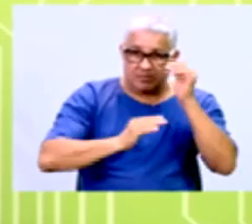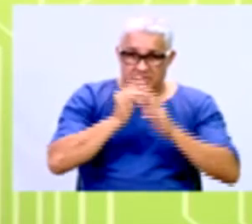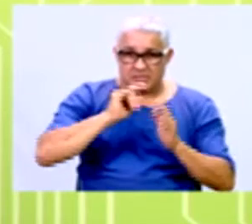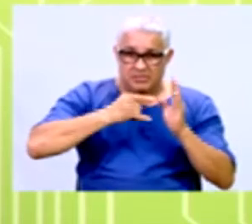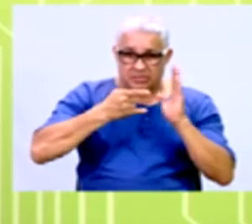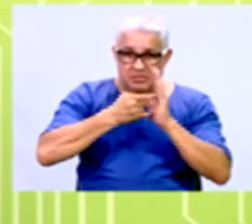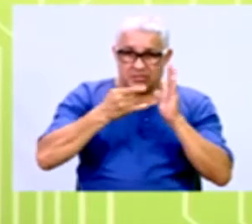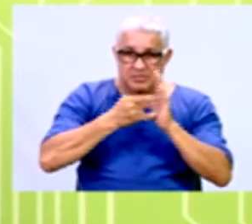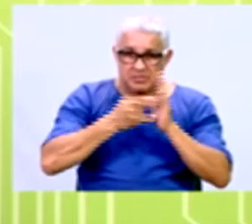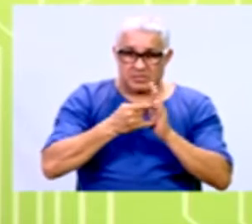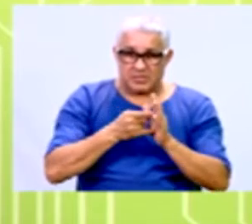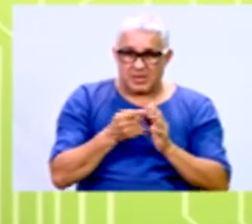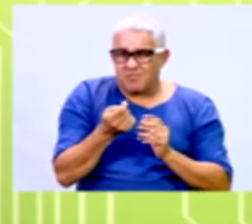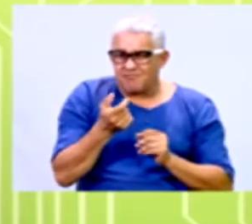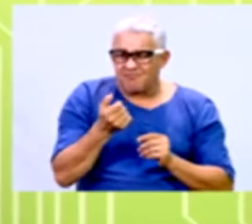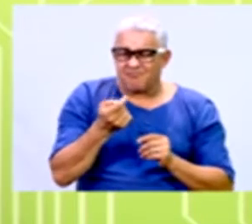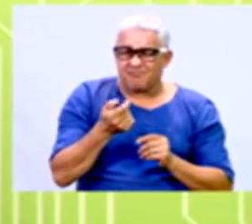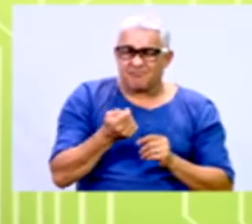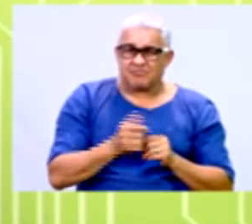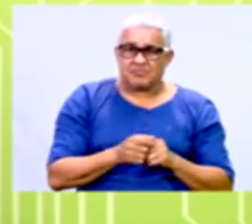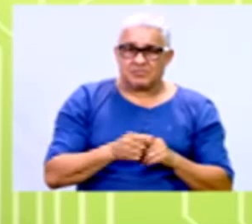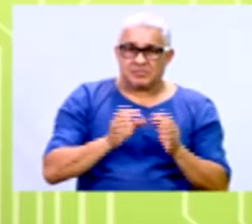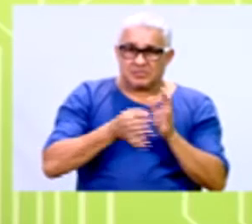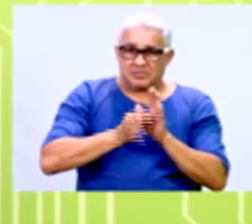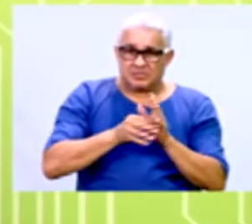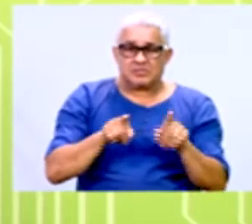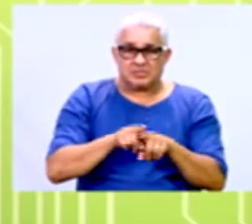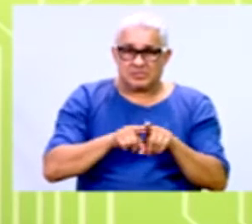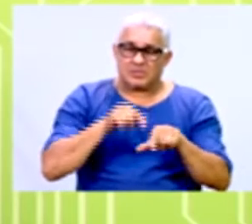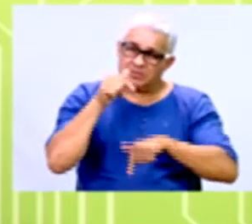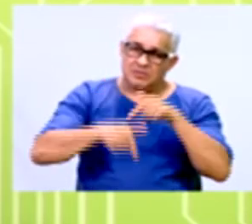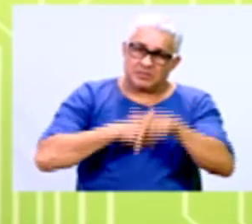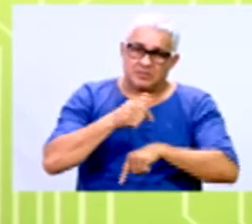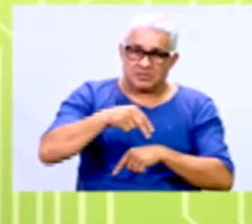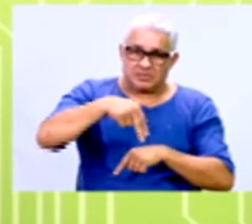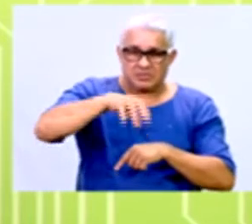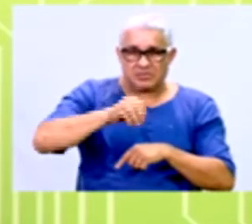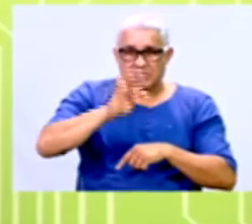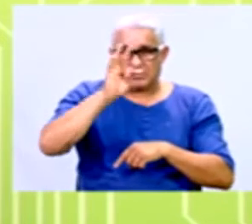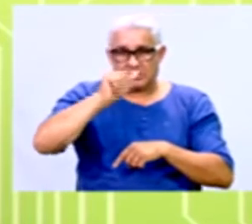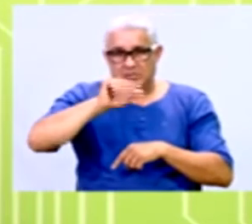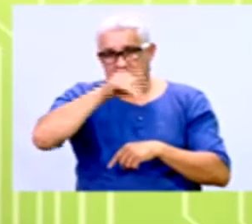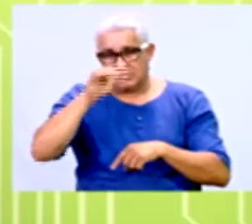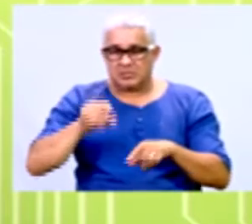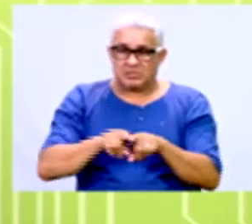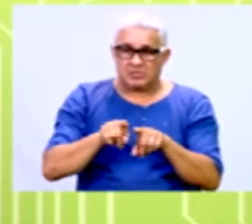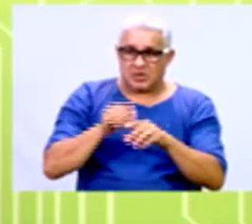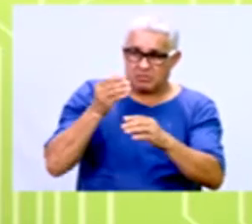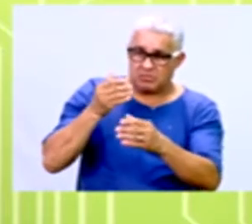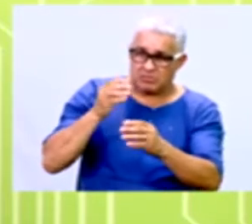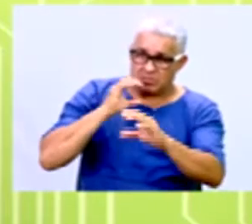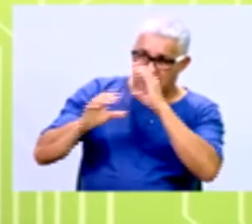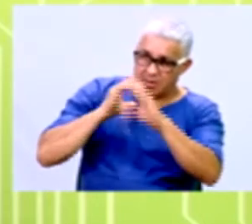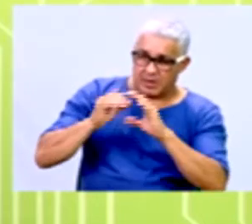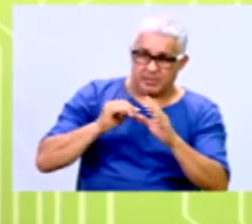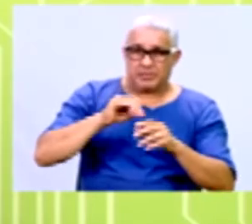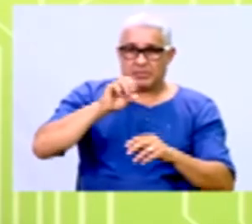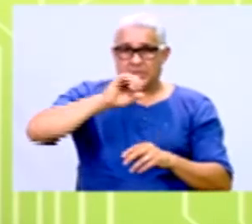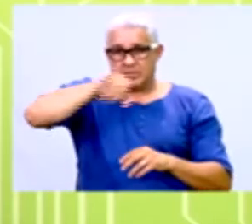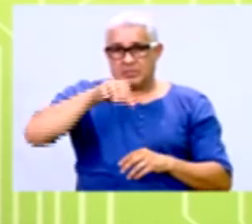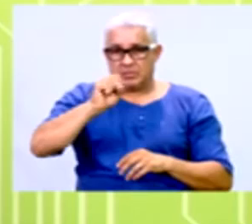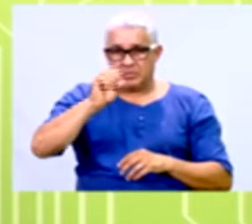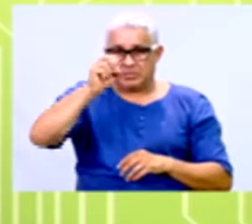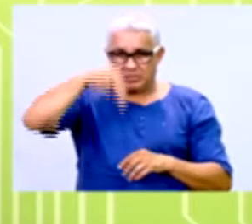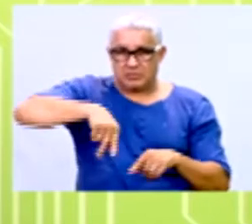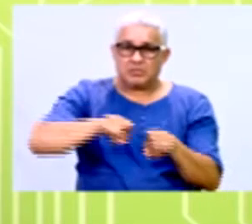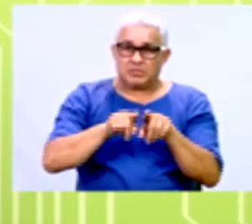mínimo necessário de JavaScript, mas trabalhe notações, né, que fazem essa comunicação através de JSON, né? Então, e